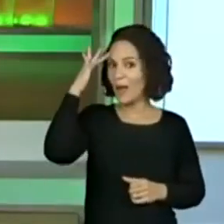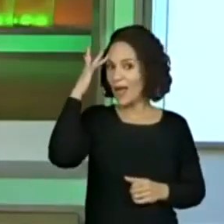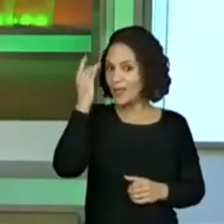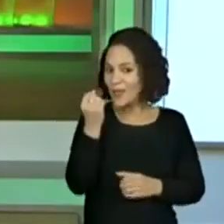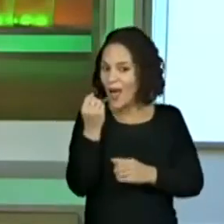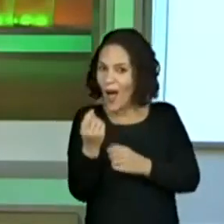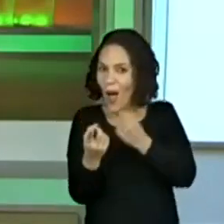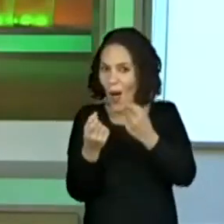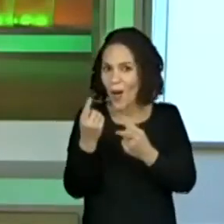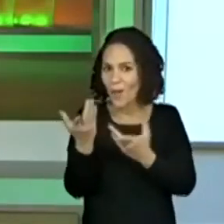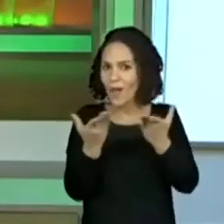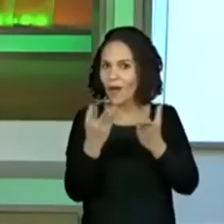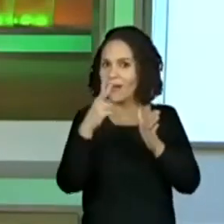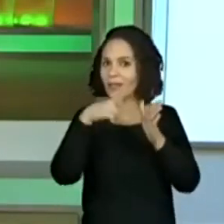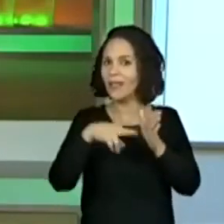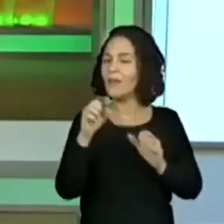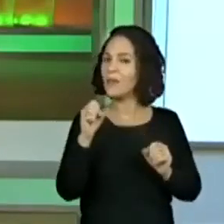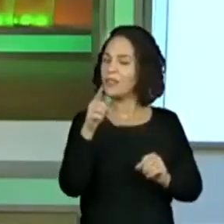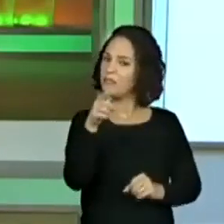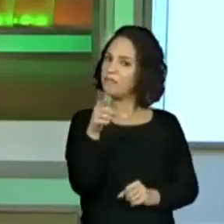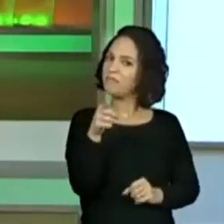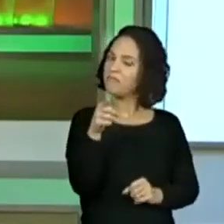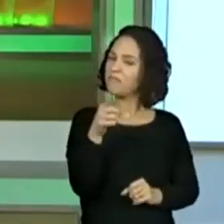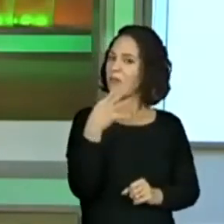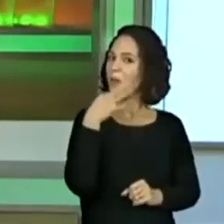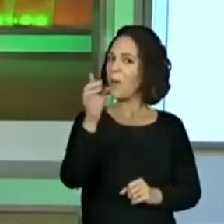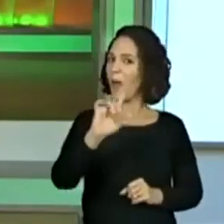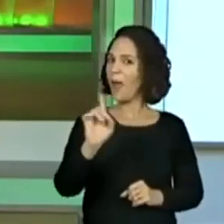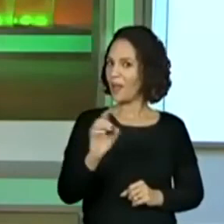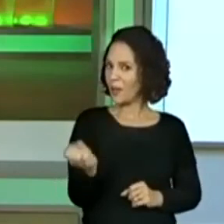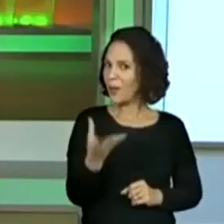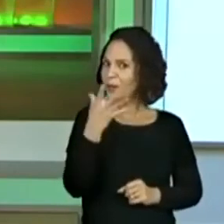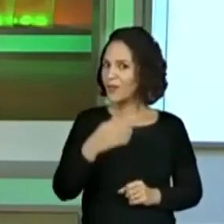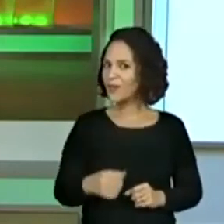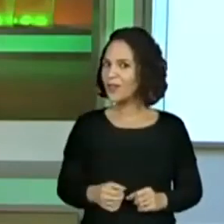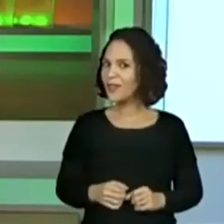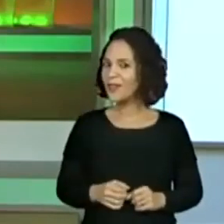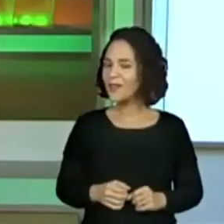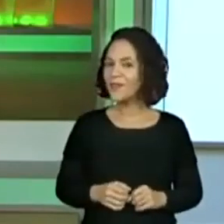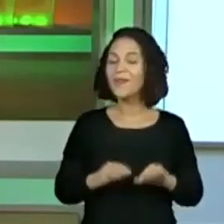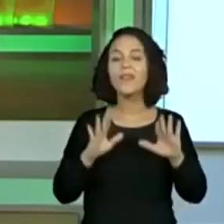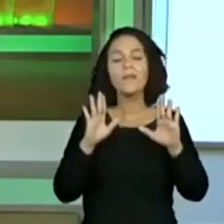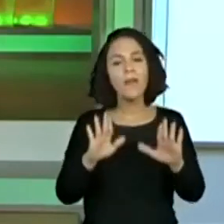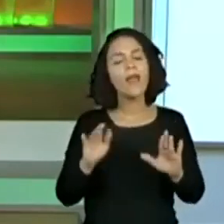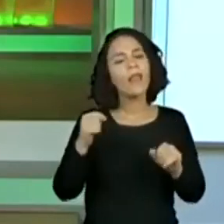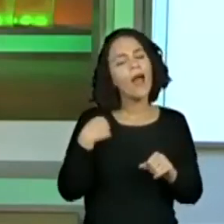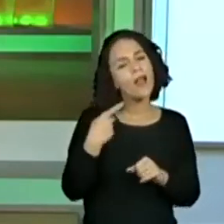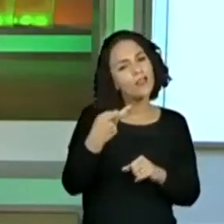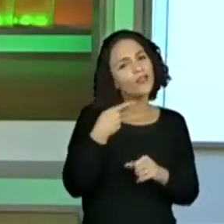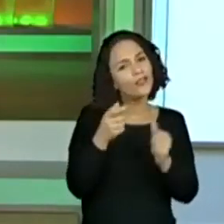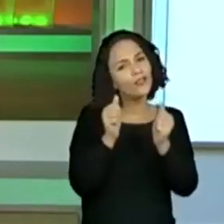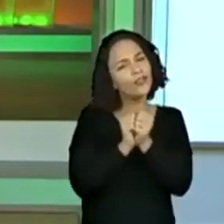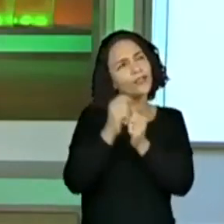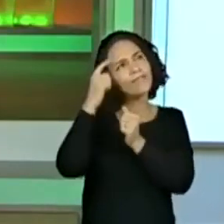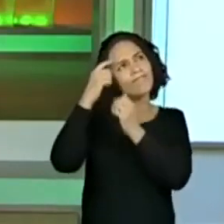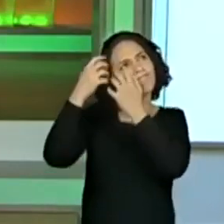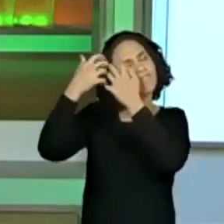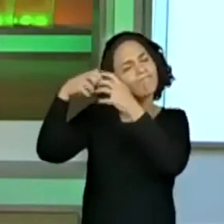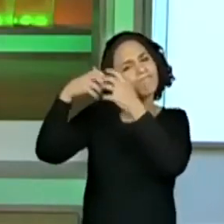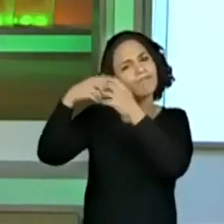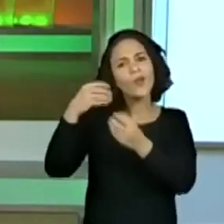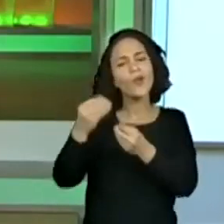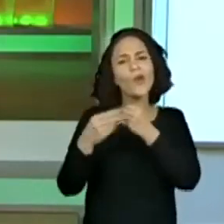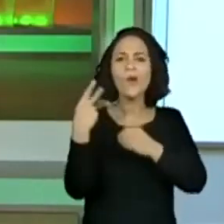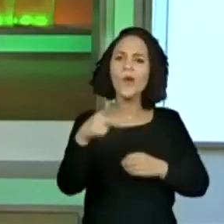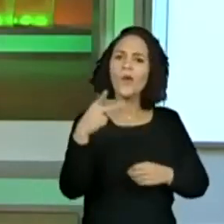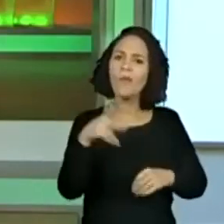informações que nós exploramos, você talvez não conhecesse, mas conseguimos pensar de maneira geral sobre os hábitos da